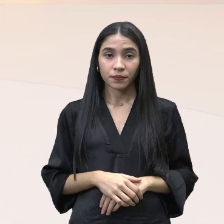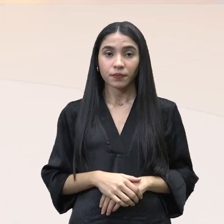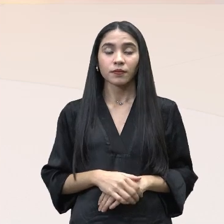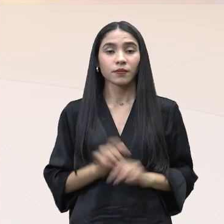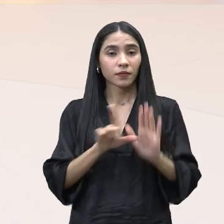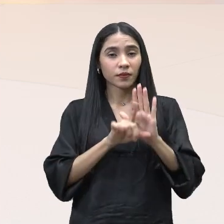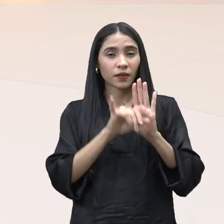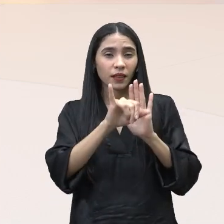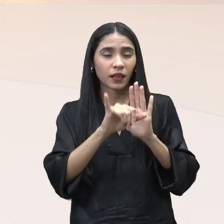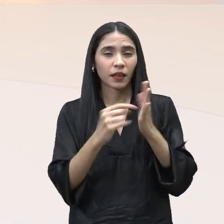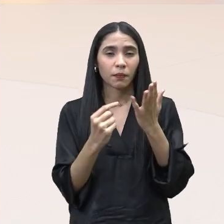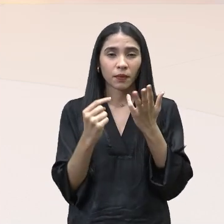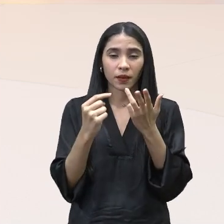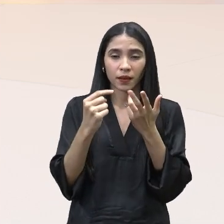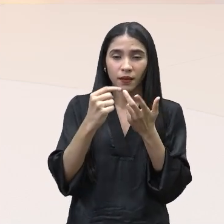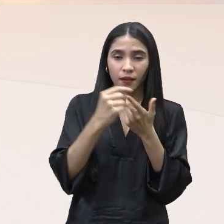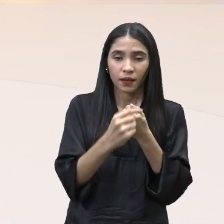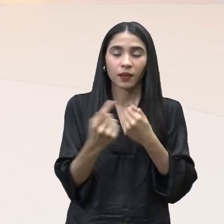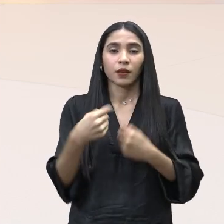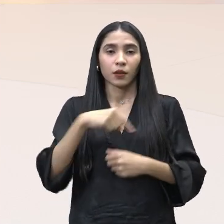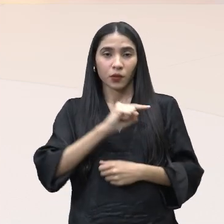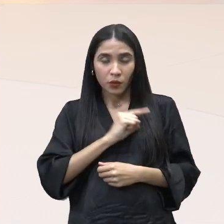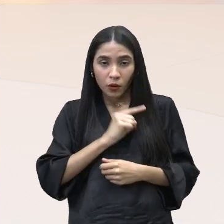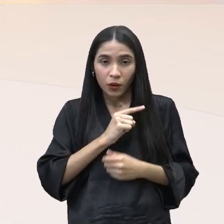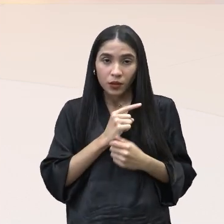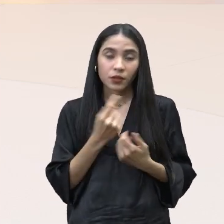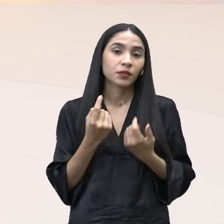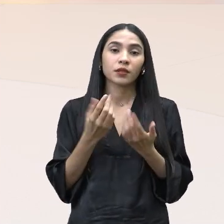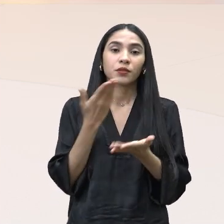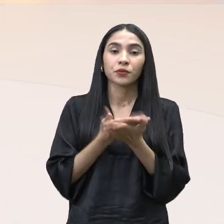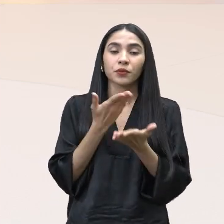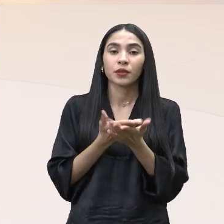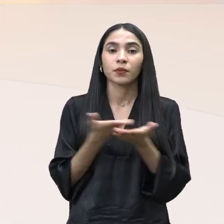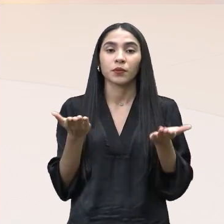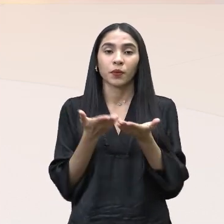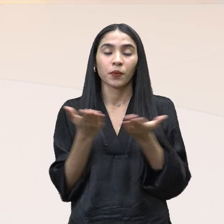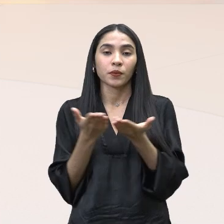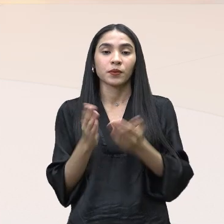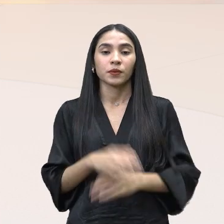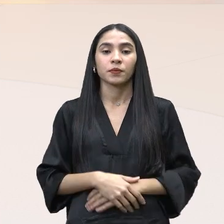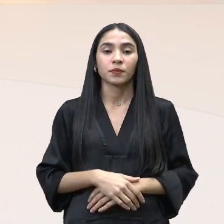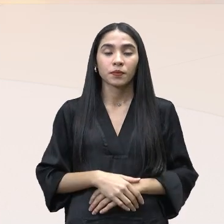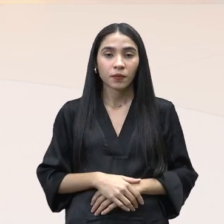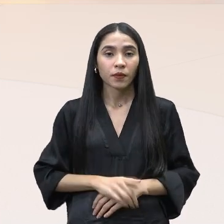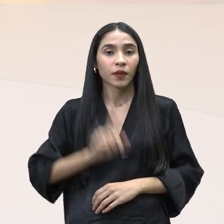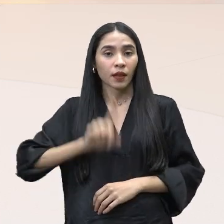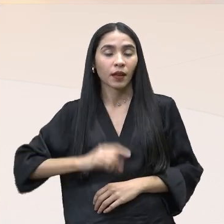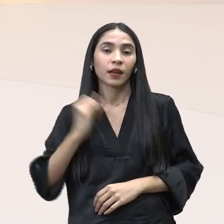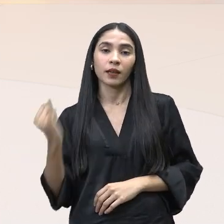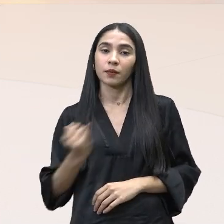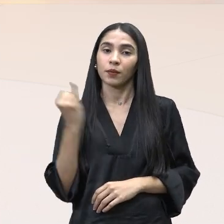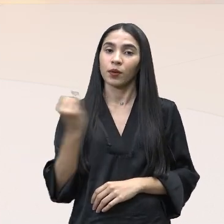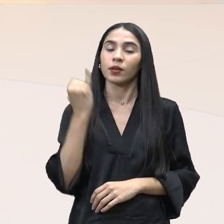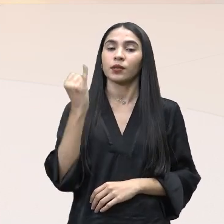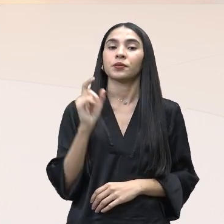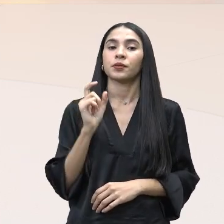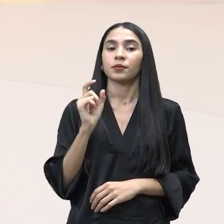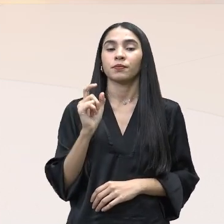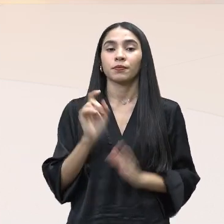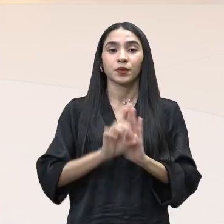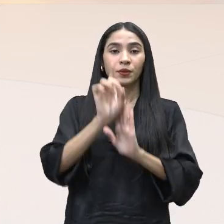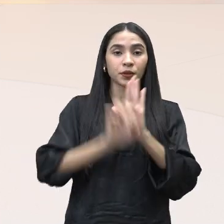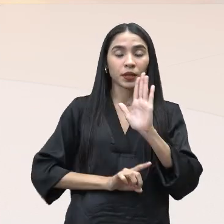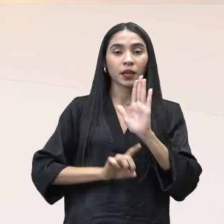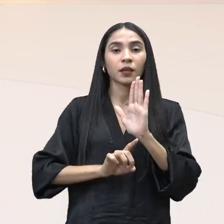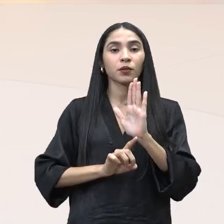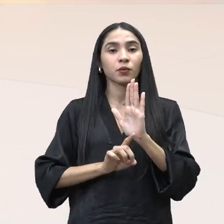essas leis, tudo aquilo que nós vimos aqui na aula, são importantes para que os